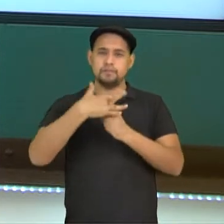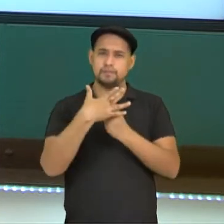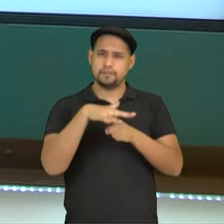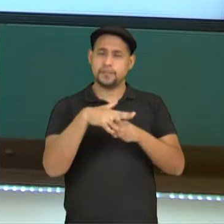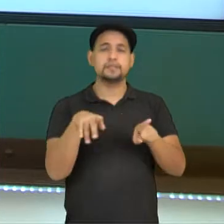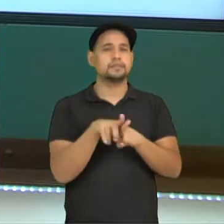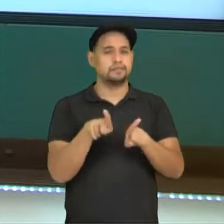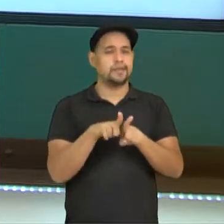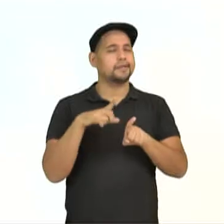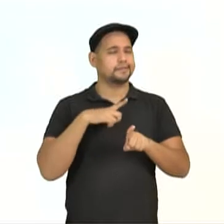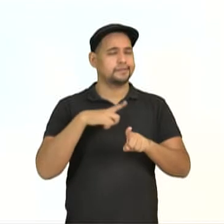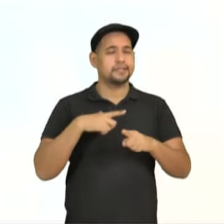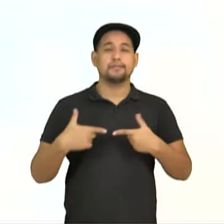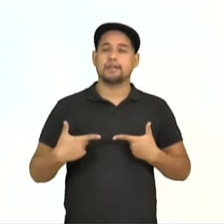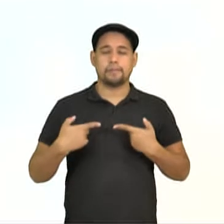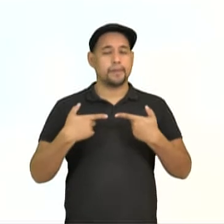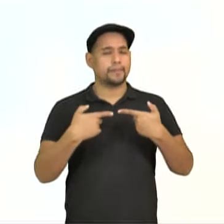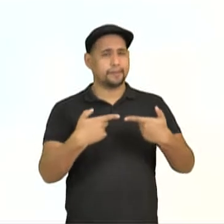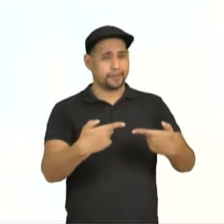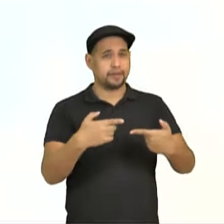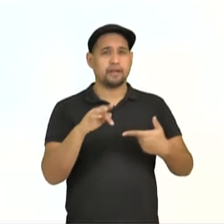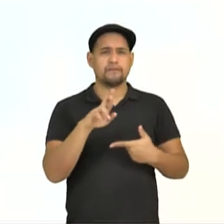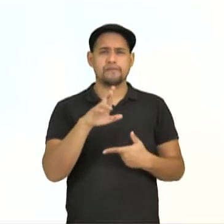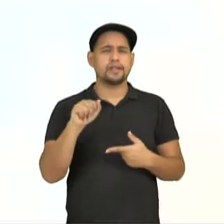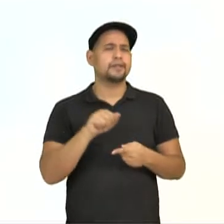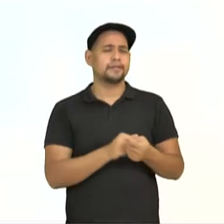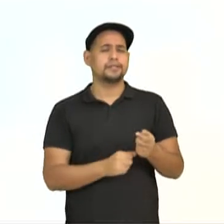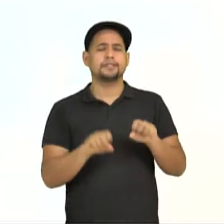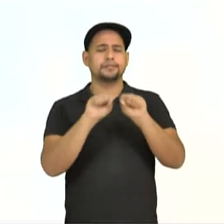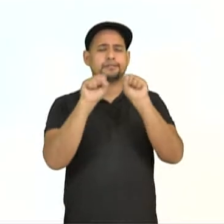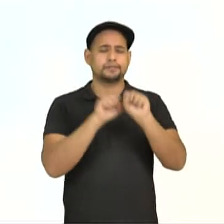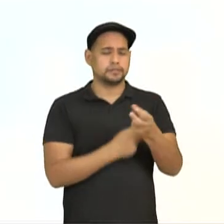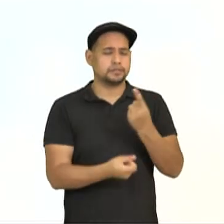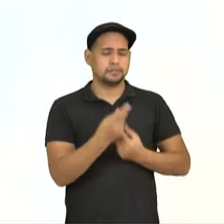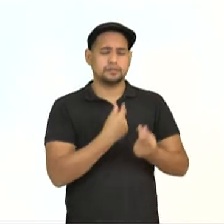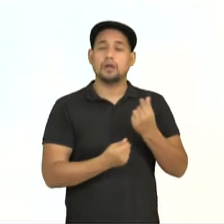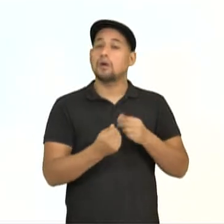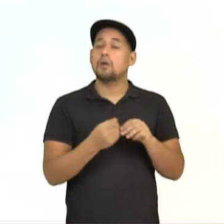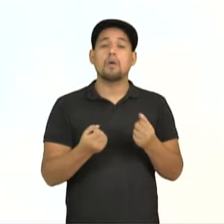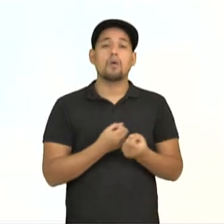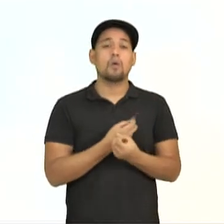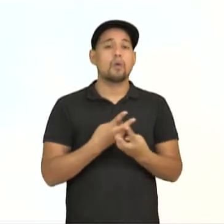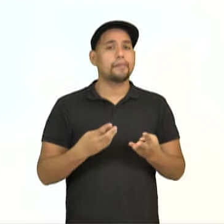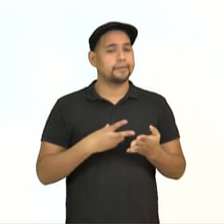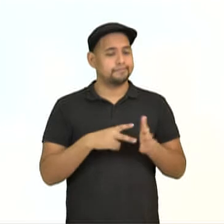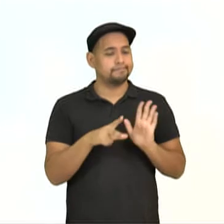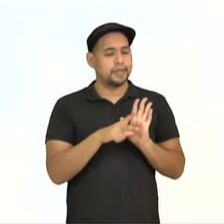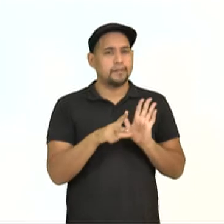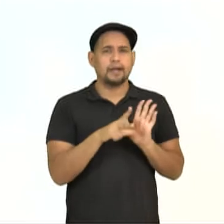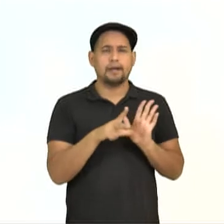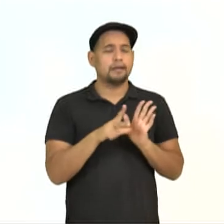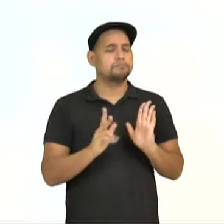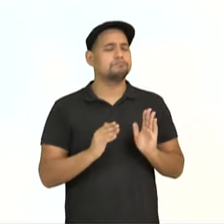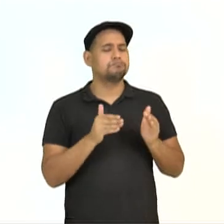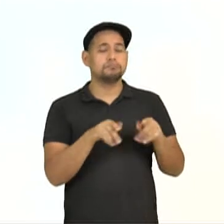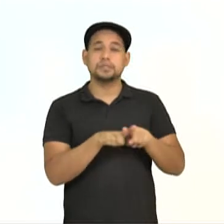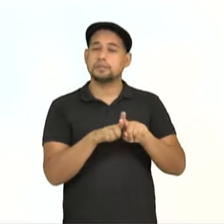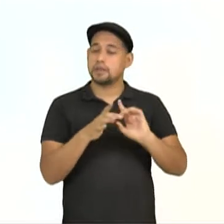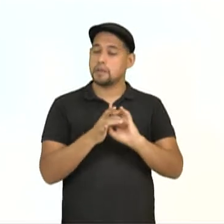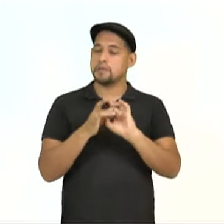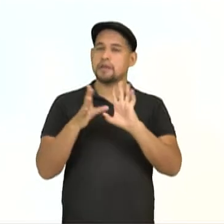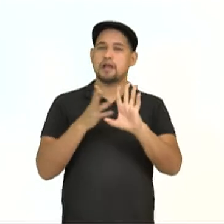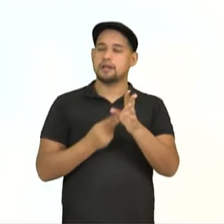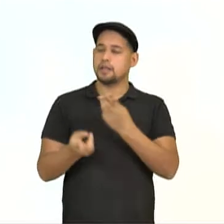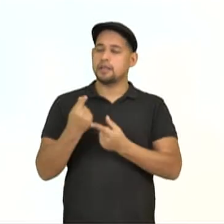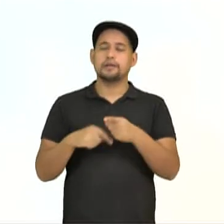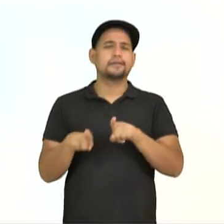Guerra Fria. Capitalismo é o sistema econômico baseado nos bens privados e na liberdade